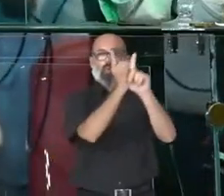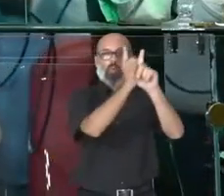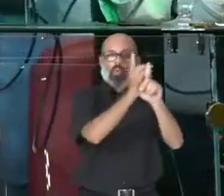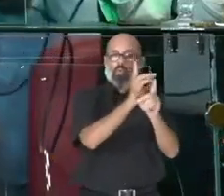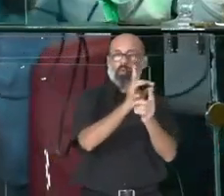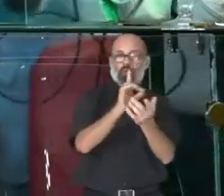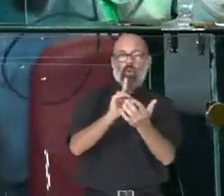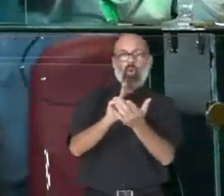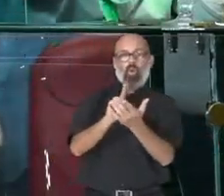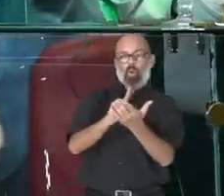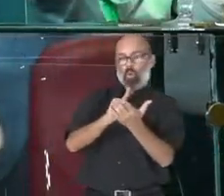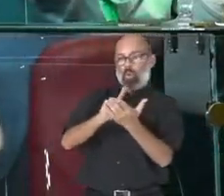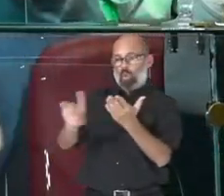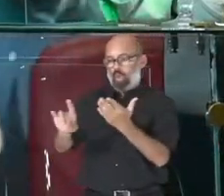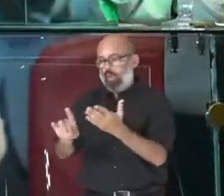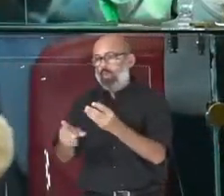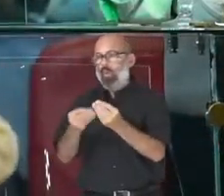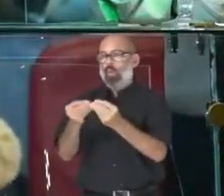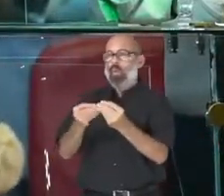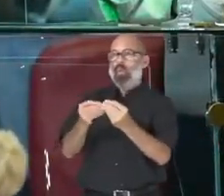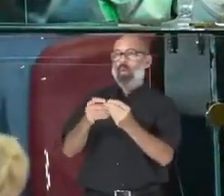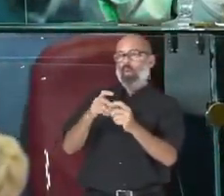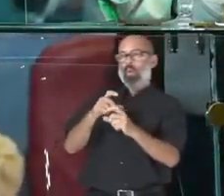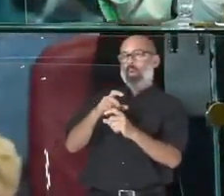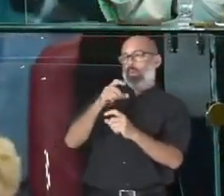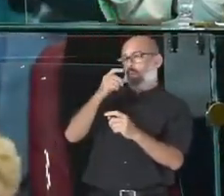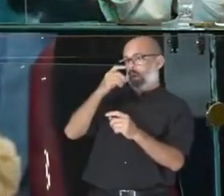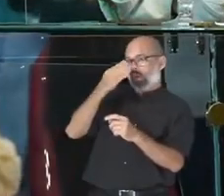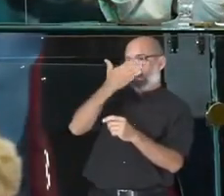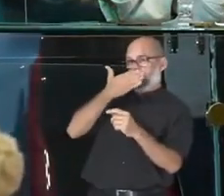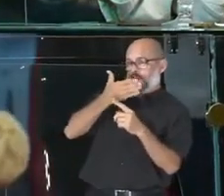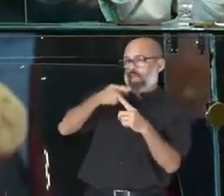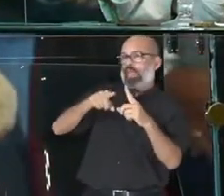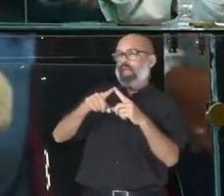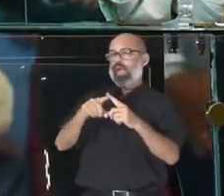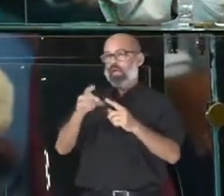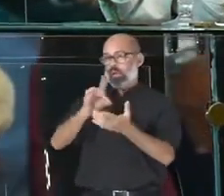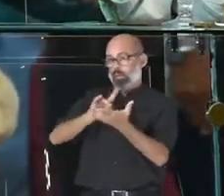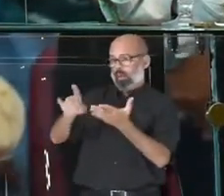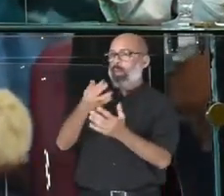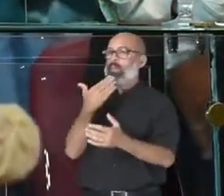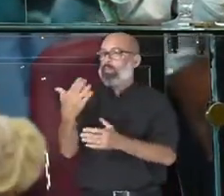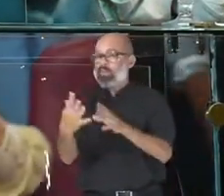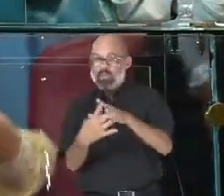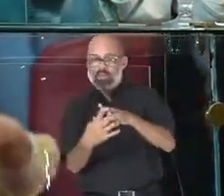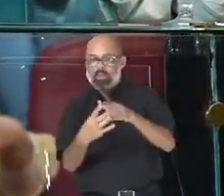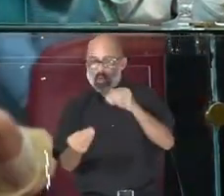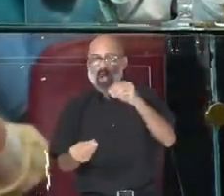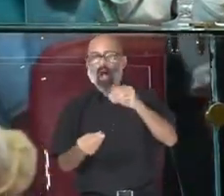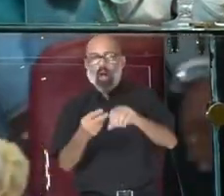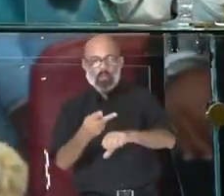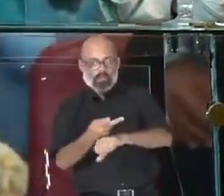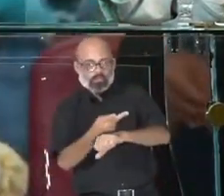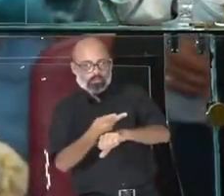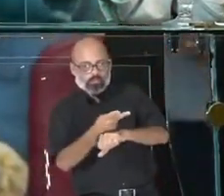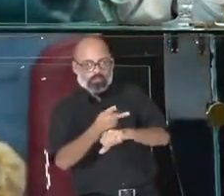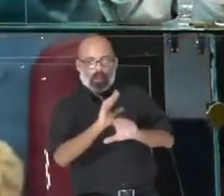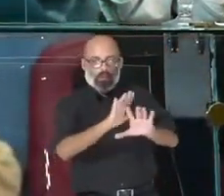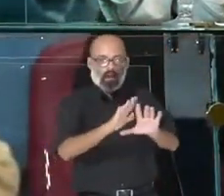inimigo formas de te acusar. O diabo pediu sua alma para se andar, mas eu não